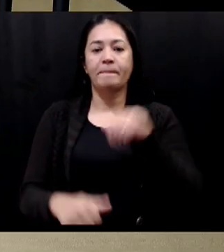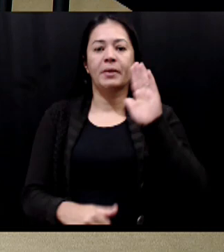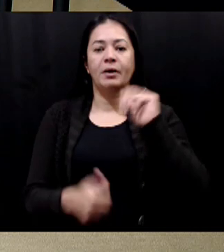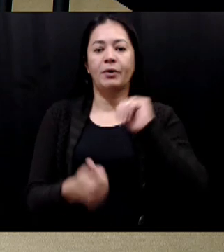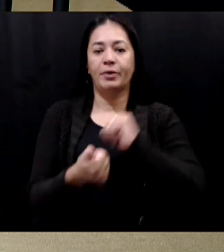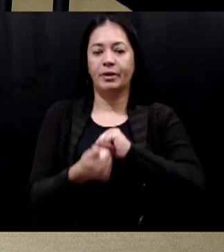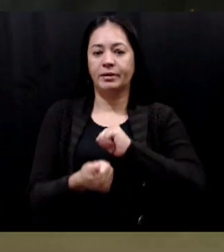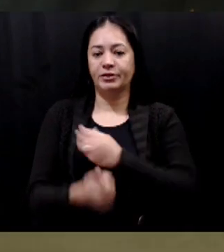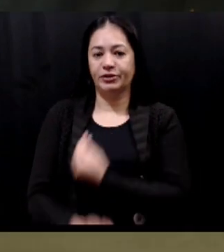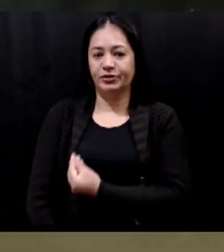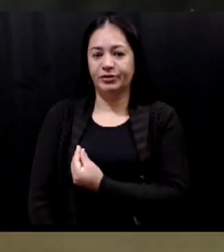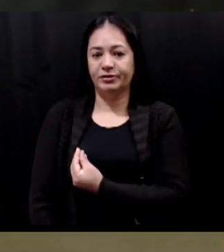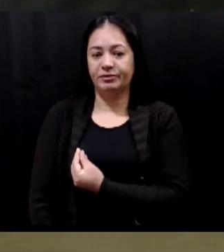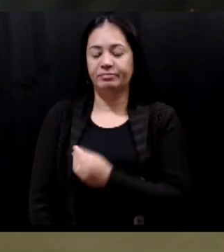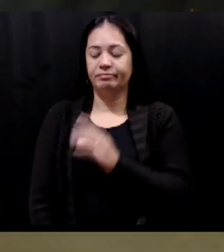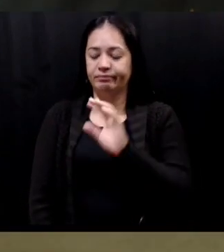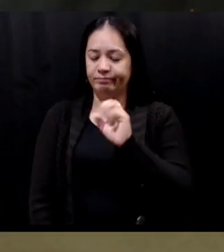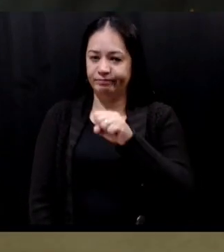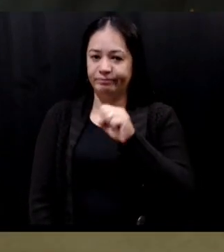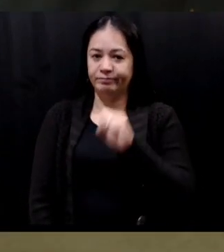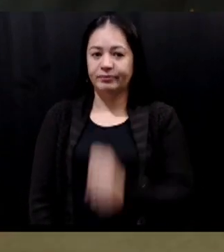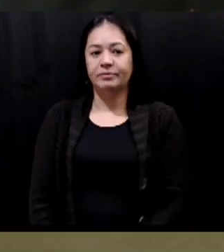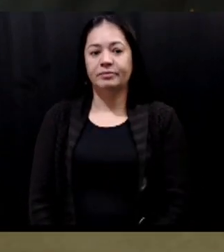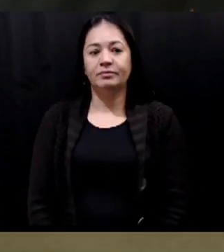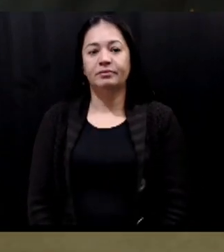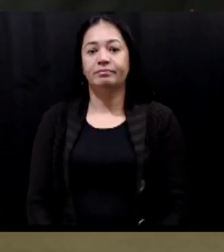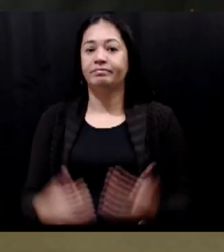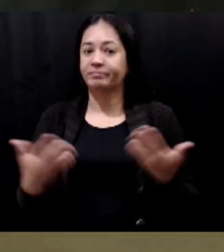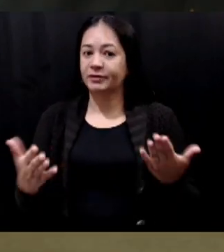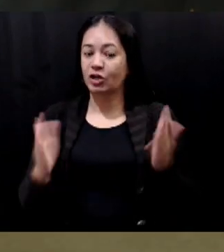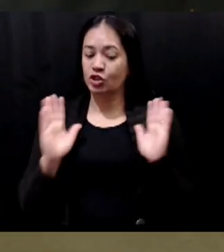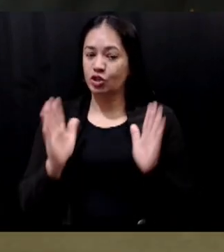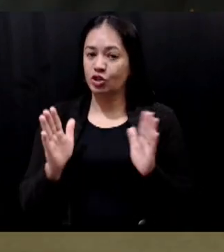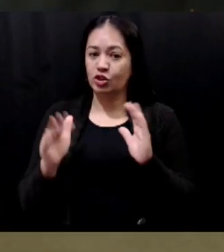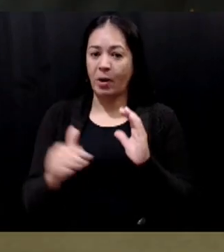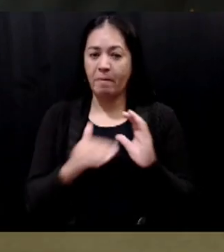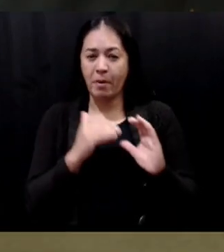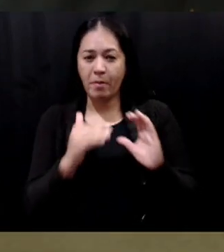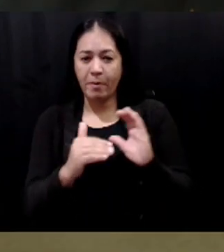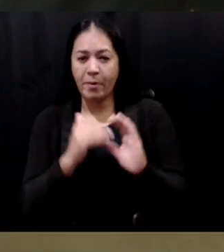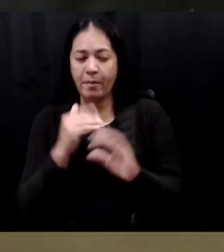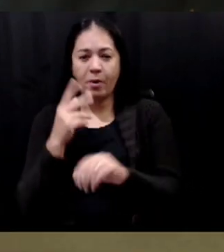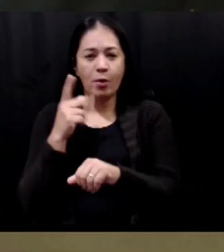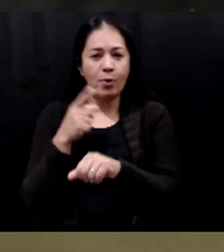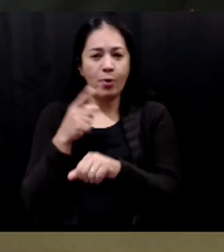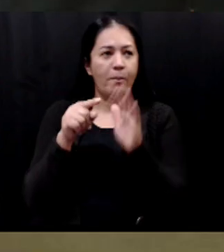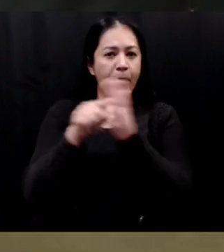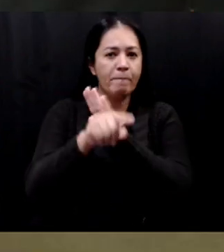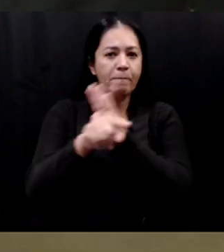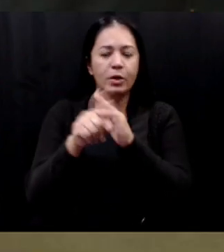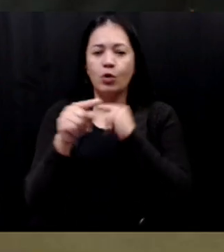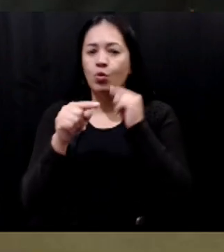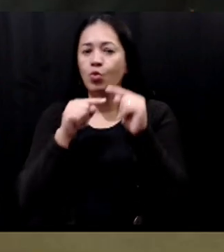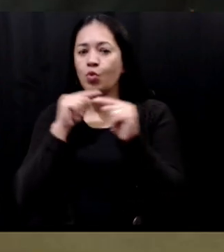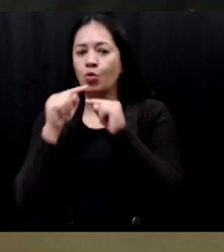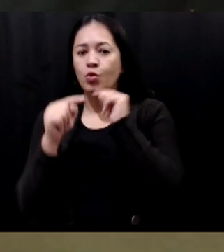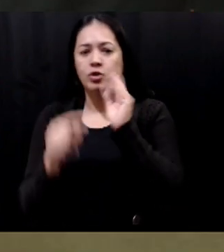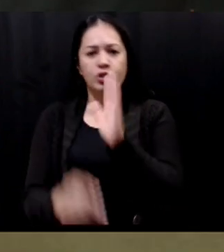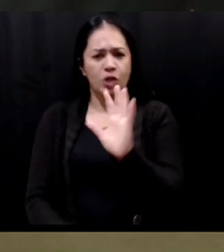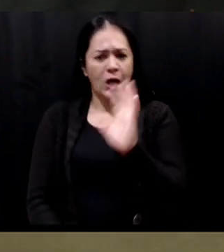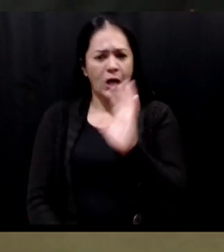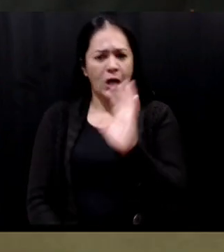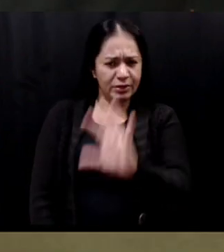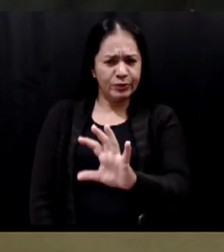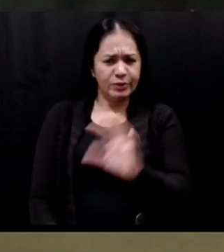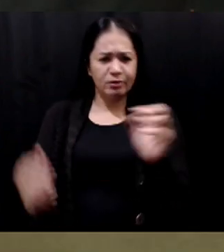conversa. Isso mesmo, gente. Então, olha, já manda a sua pergunta, já manda a sua dúvida, já passou aí por essa situação de efeito sanfona? Quem nunca?